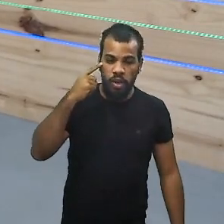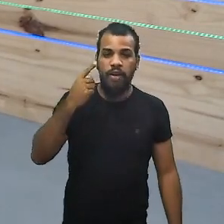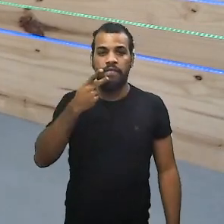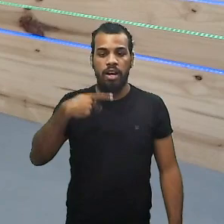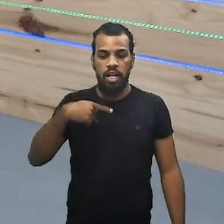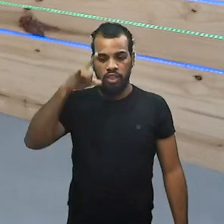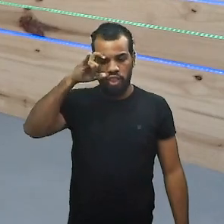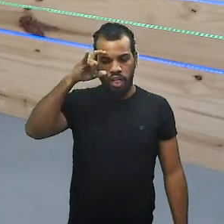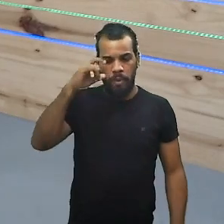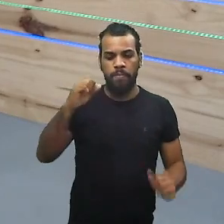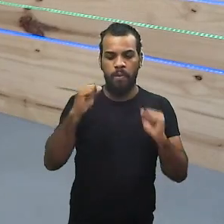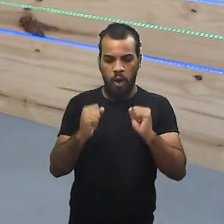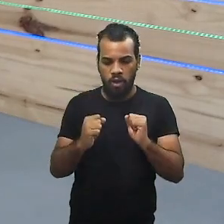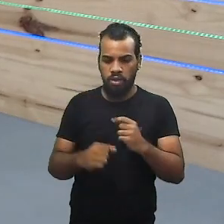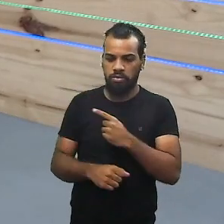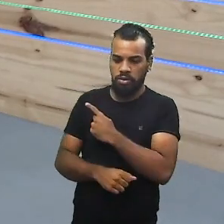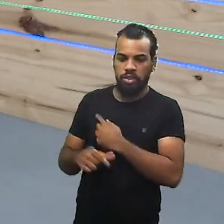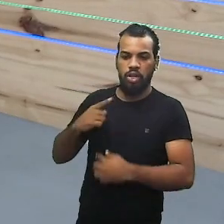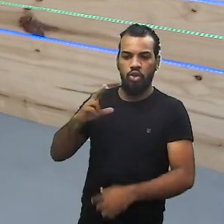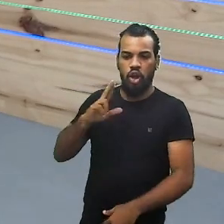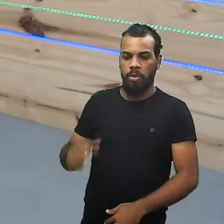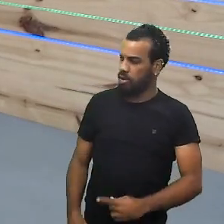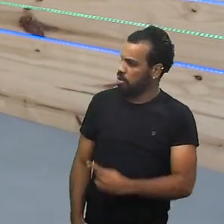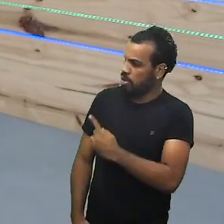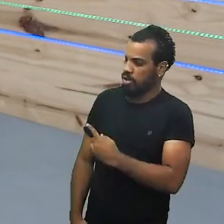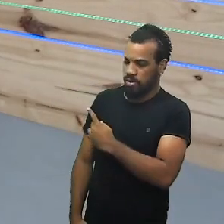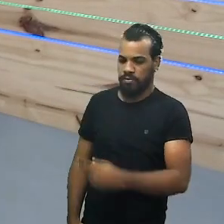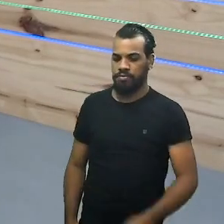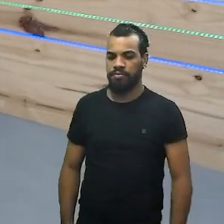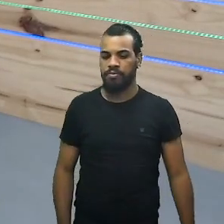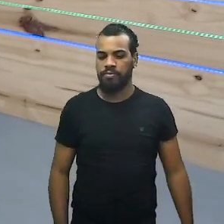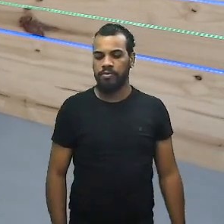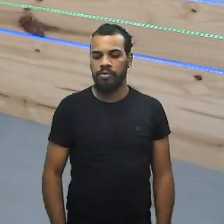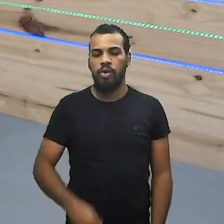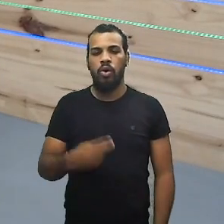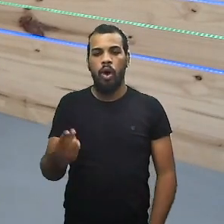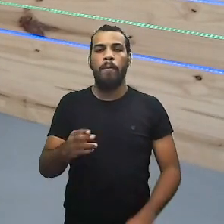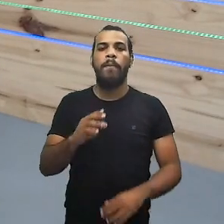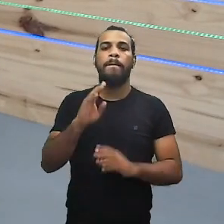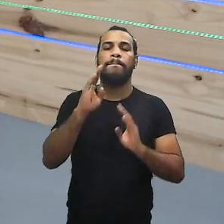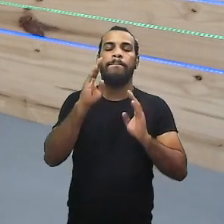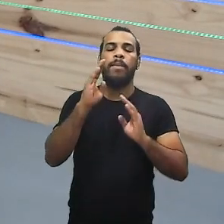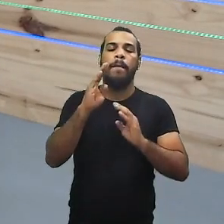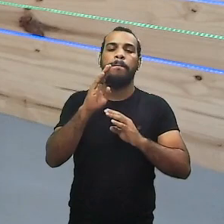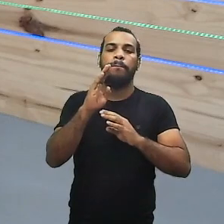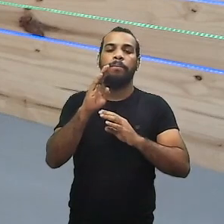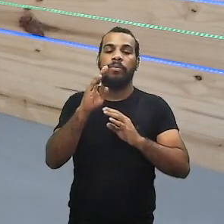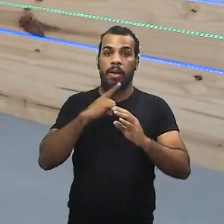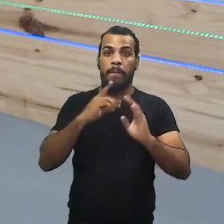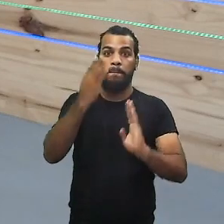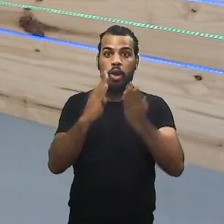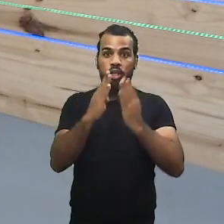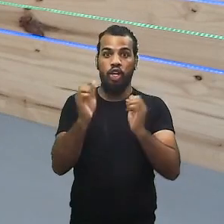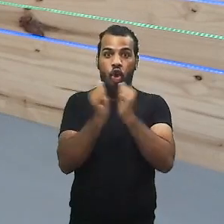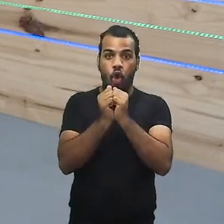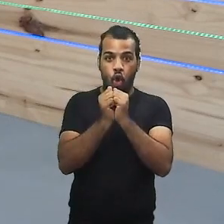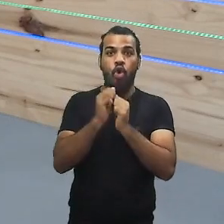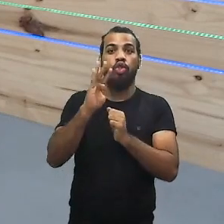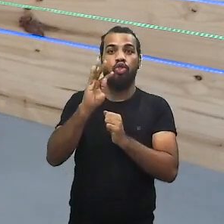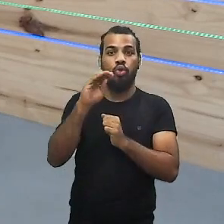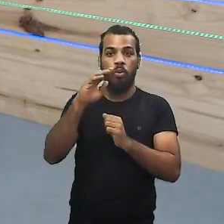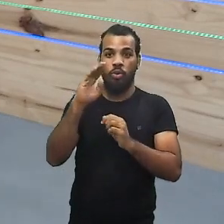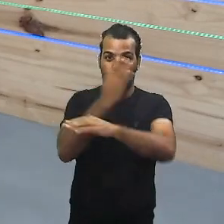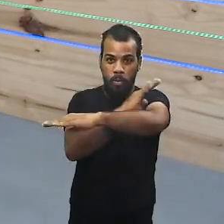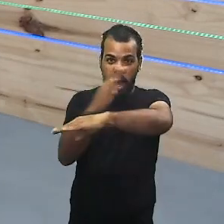comigo no Instagram, @AndreiBio, ou lá no meu canal no YouTube, Biologia com Tubarão, tá? E assim, ó, um ótimo final de semana para todo